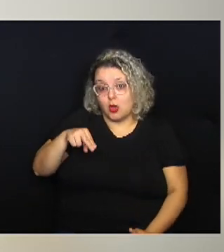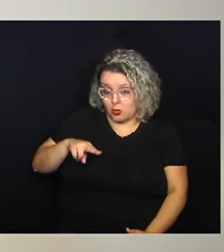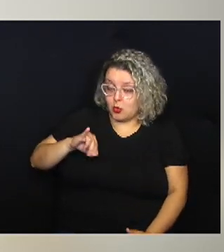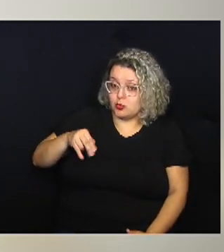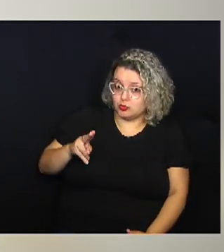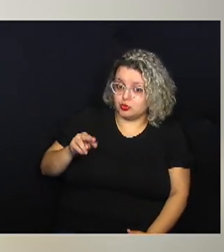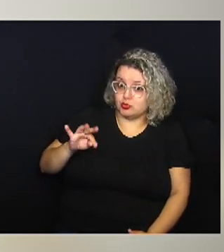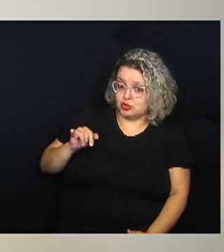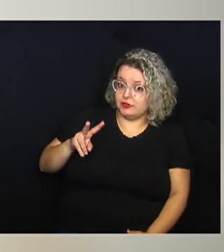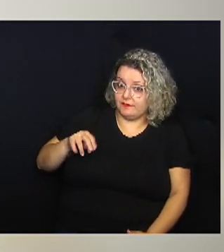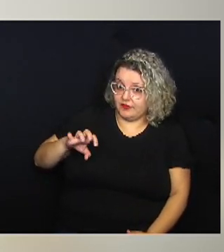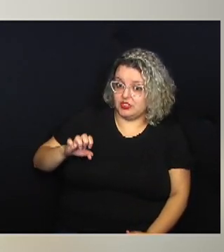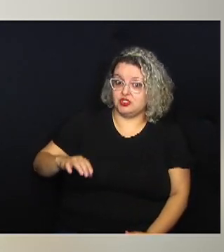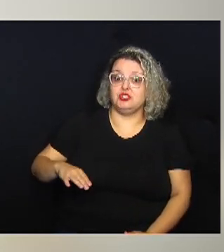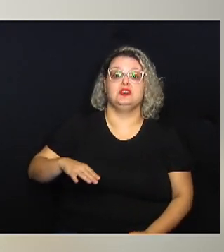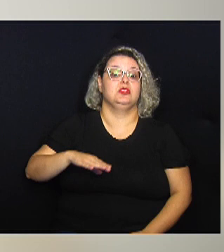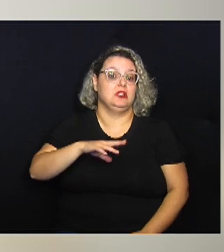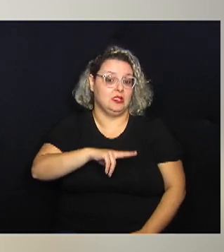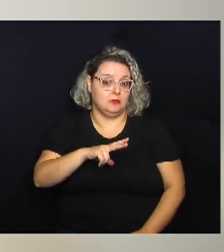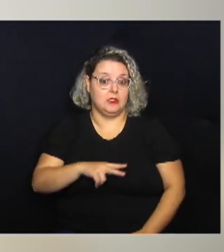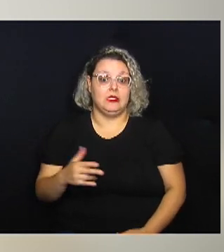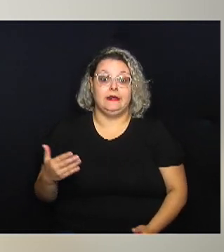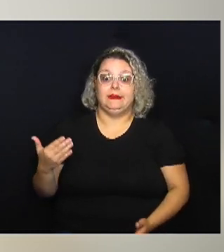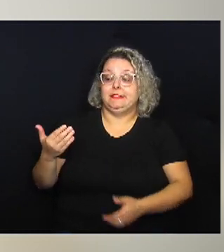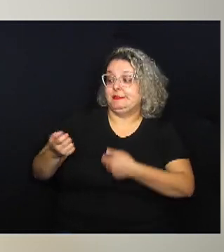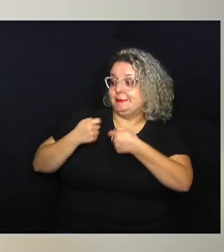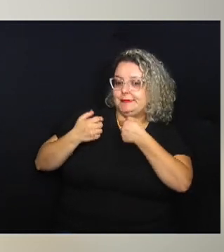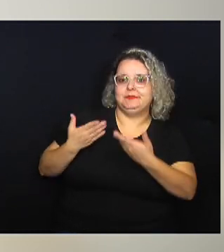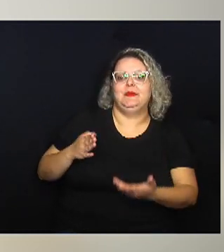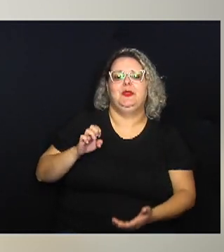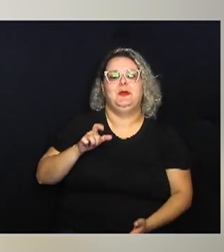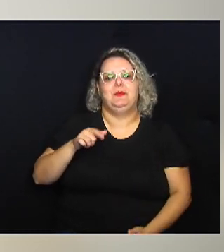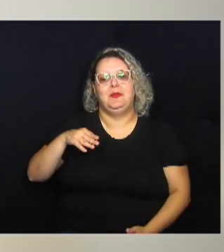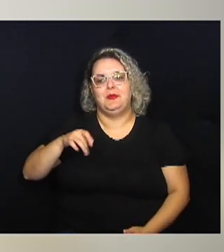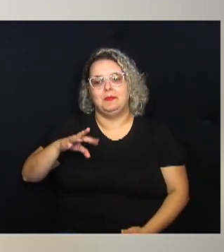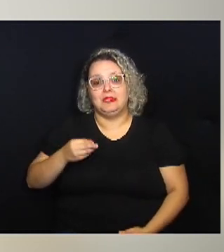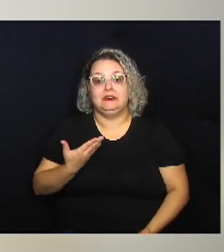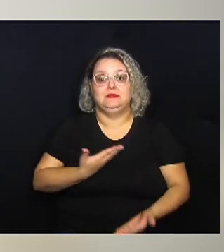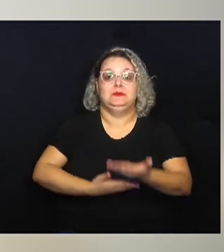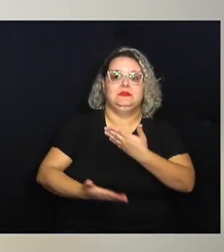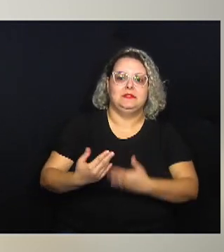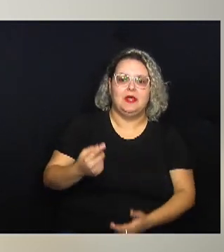em Portugal e no meio da entrevista lá estava Belmiro socializando